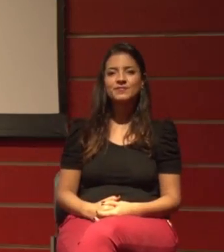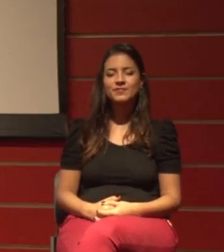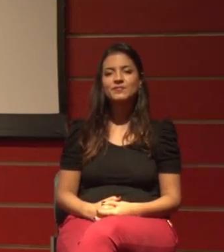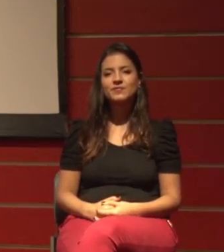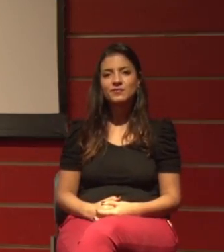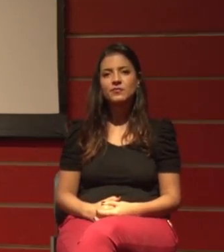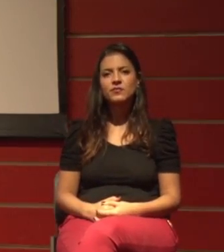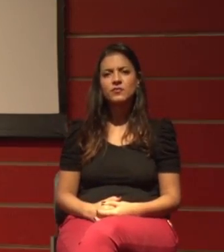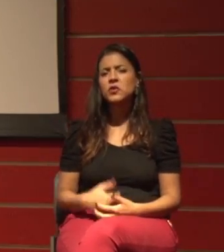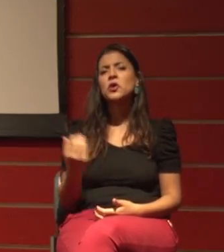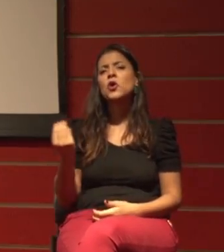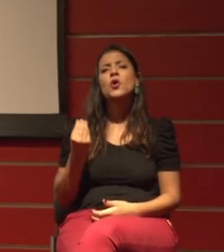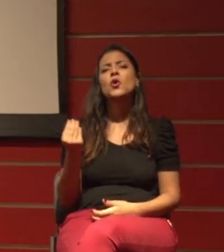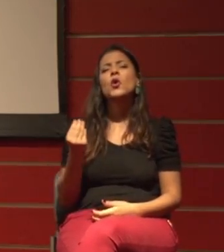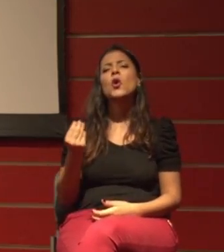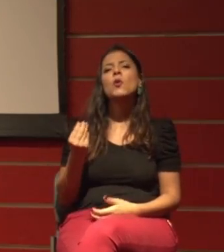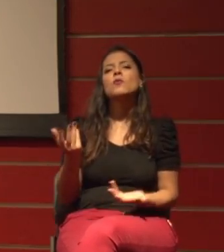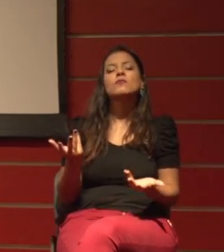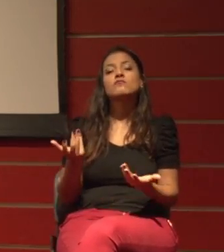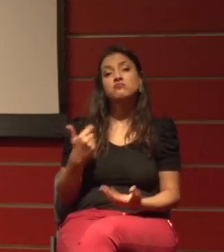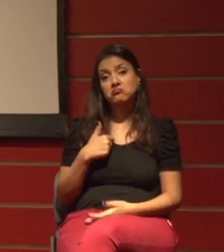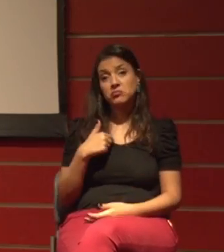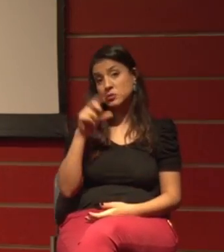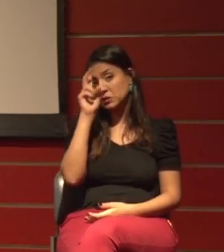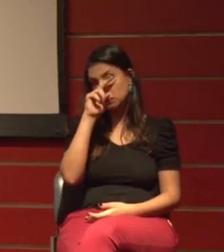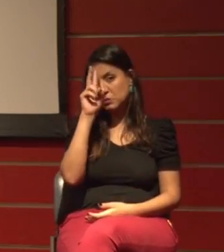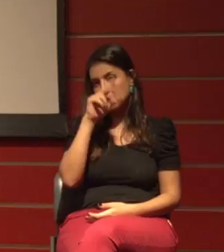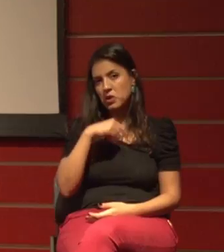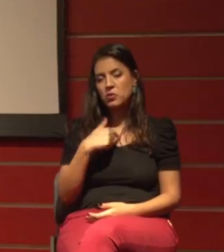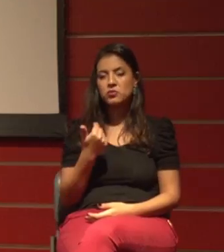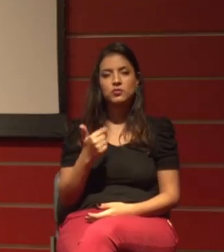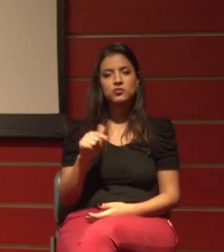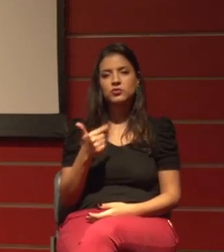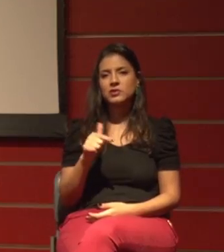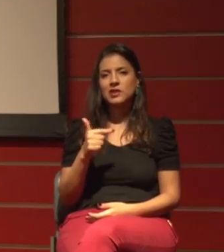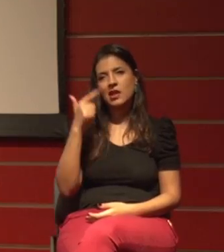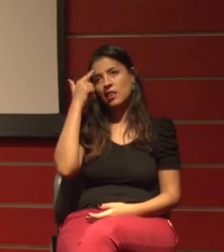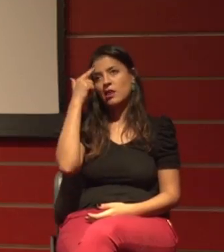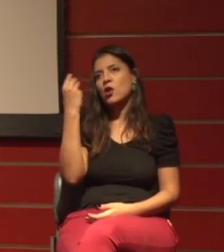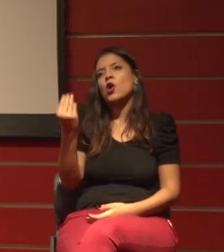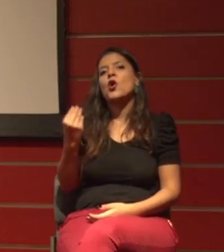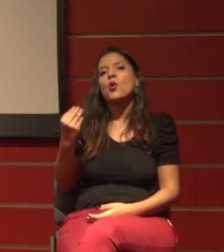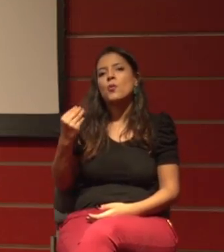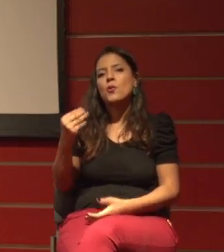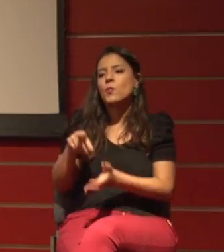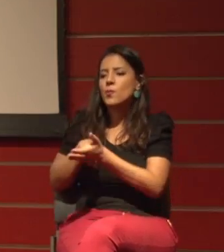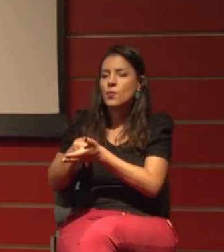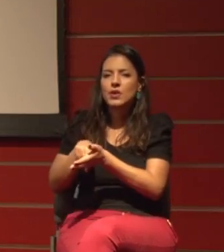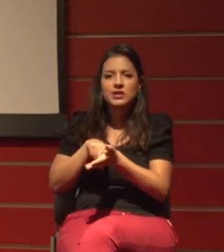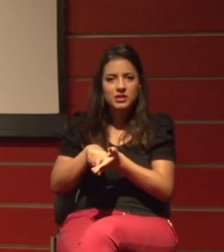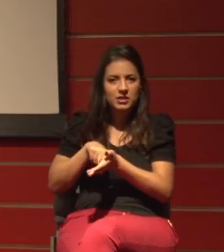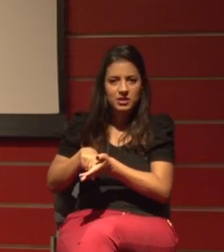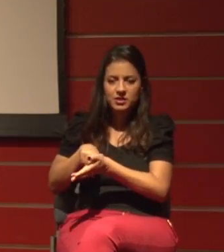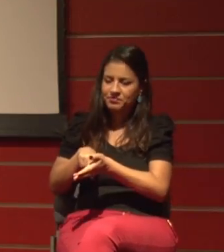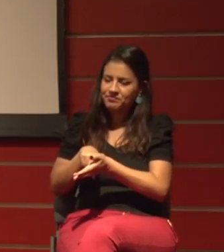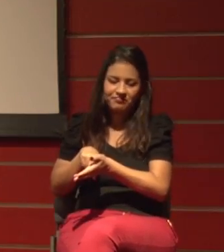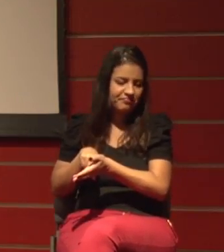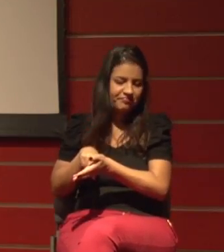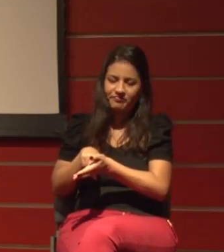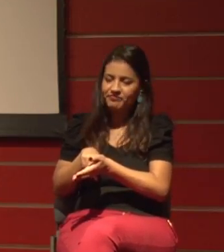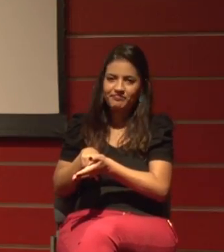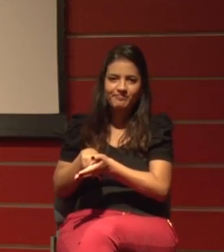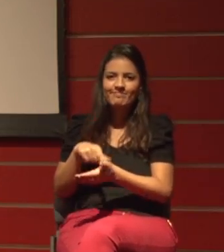para desenvolver isso foi eh eu eu não tinha menor ideia de como é que se pesquisava né eu não tinha